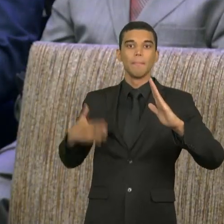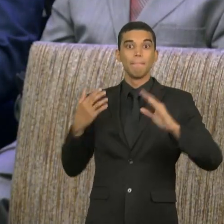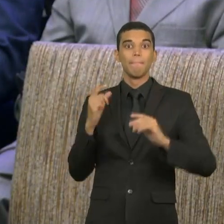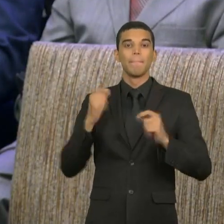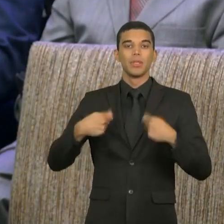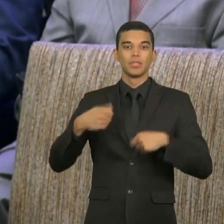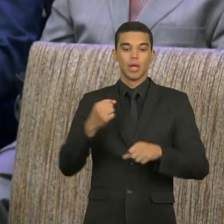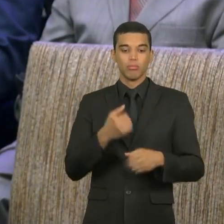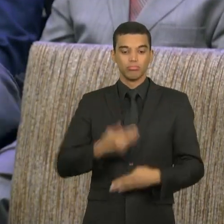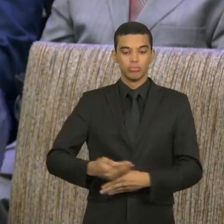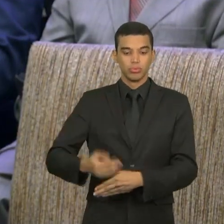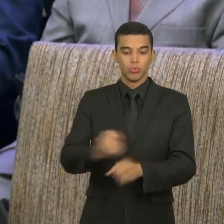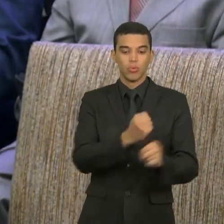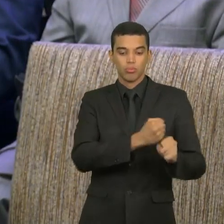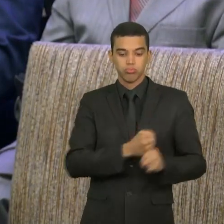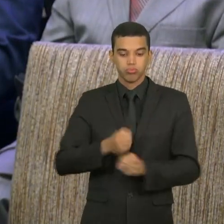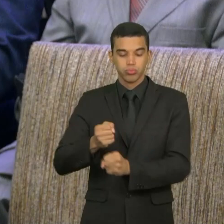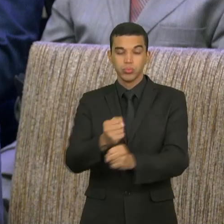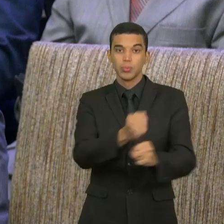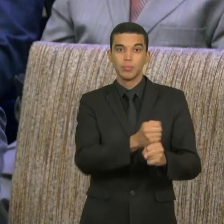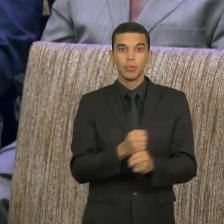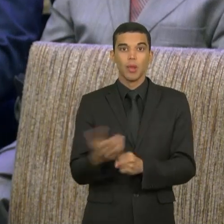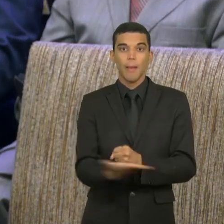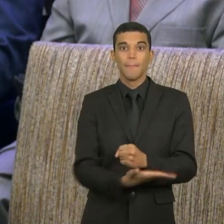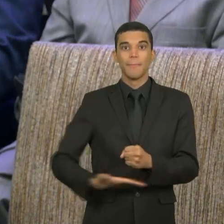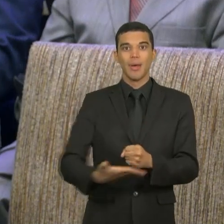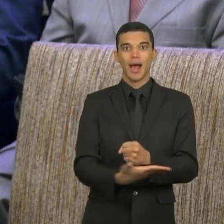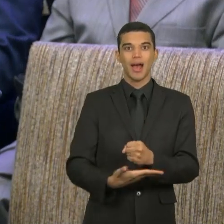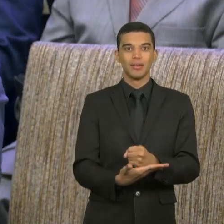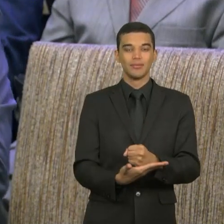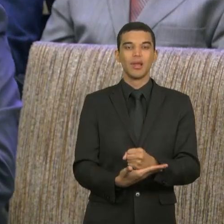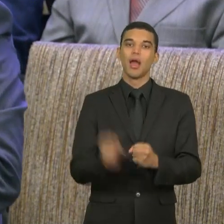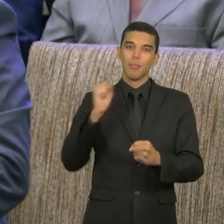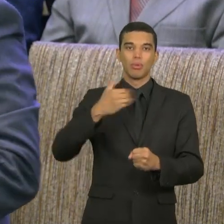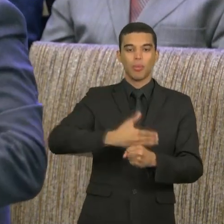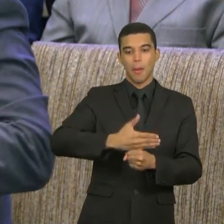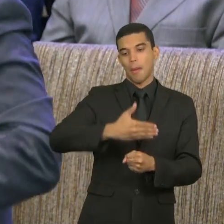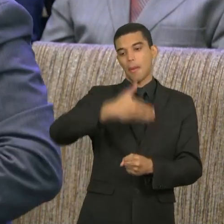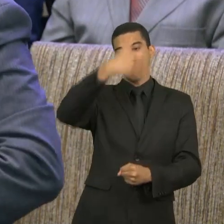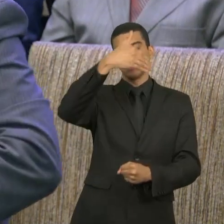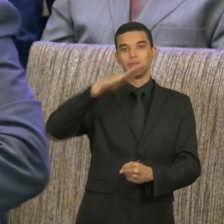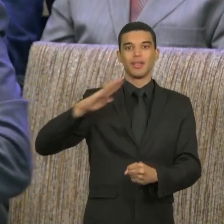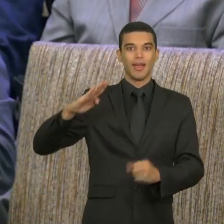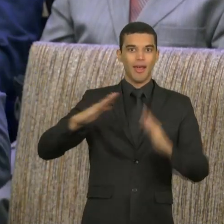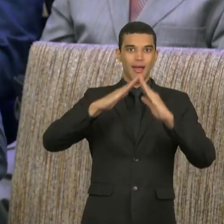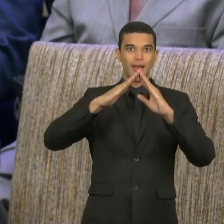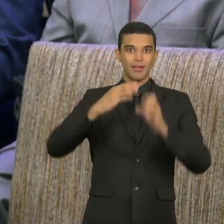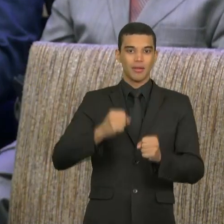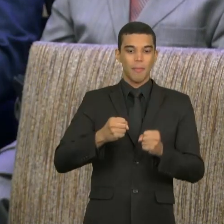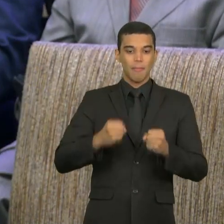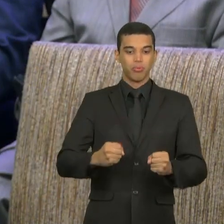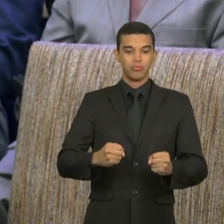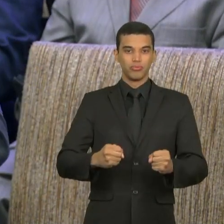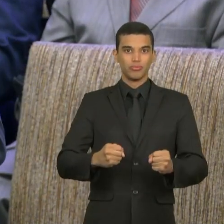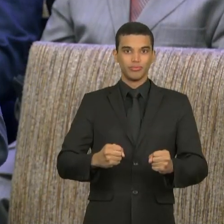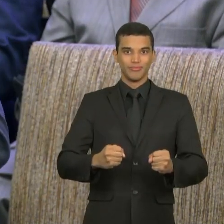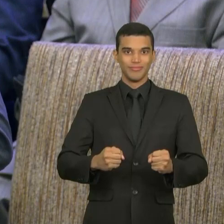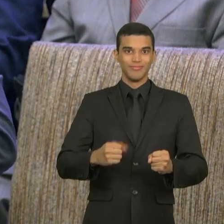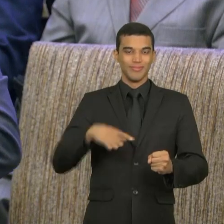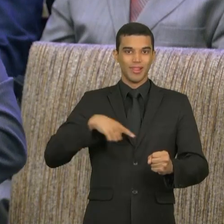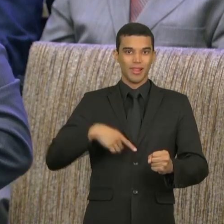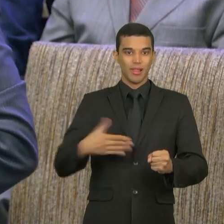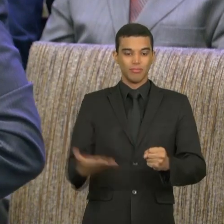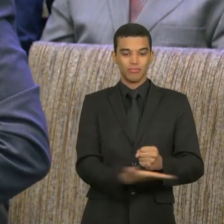destruir Vou destruir e a tradução com certeza ideal para este momento